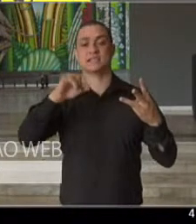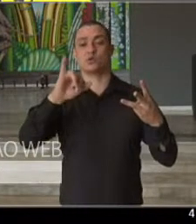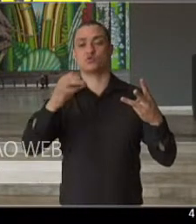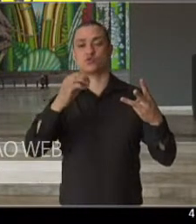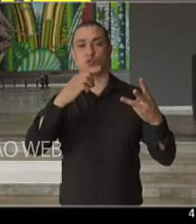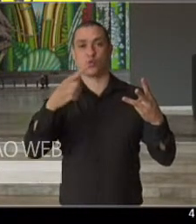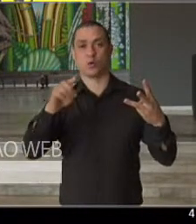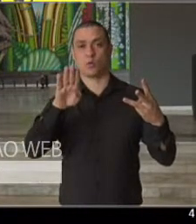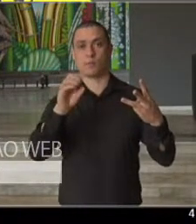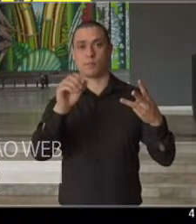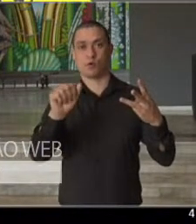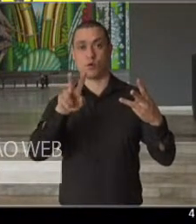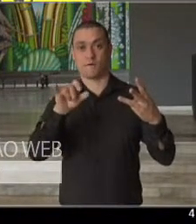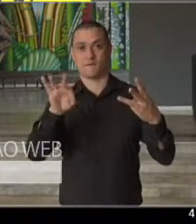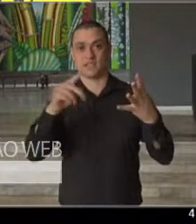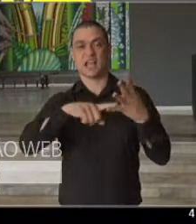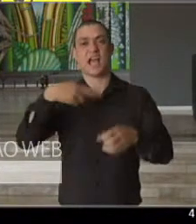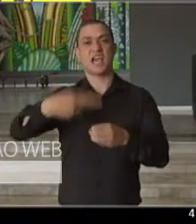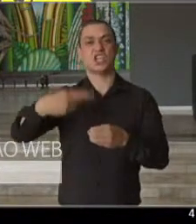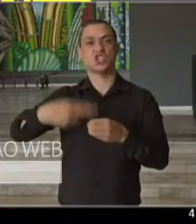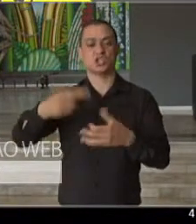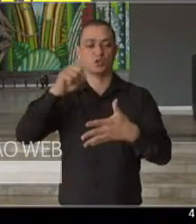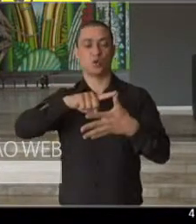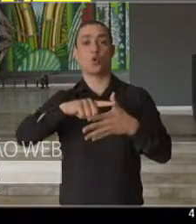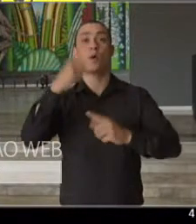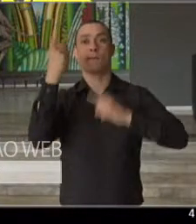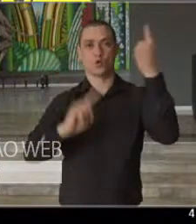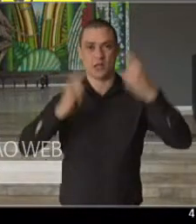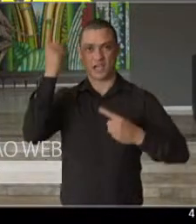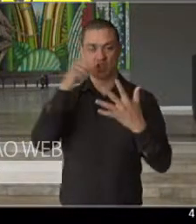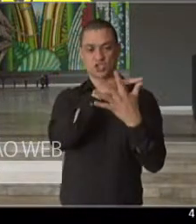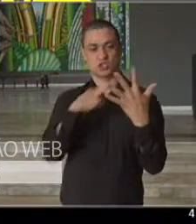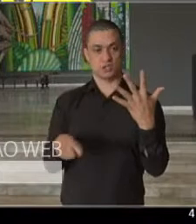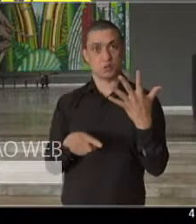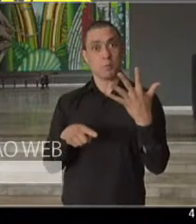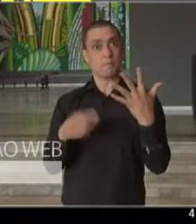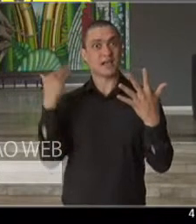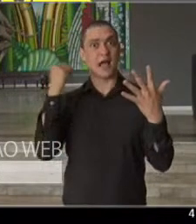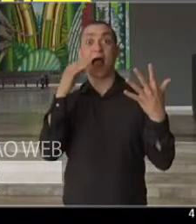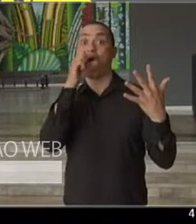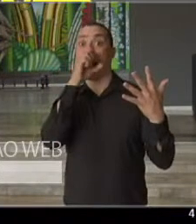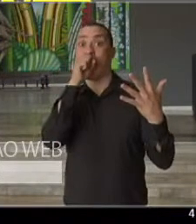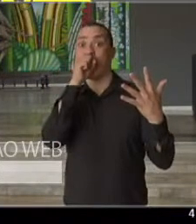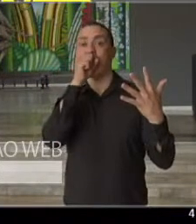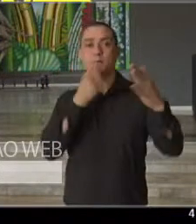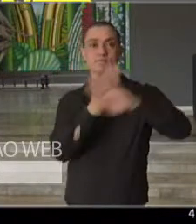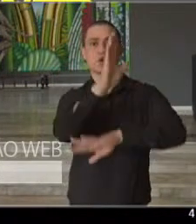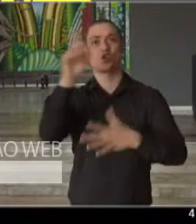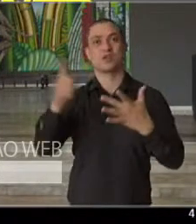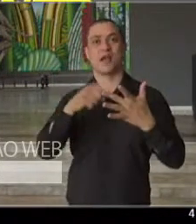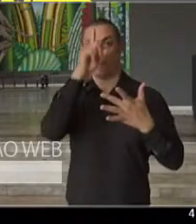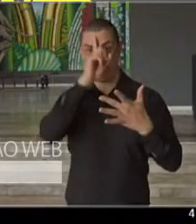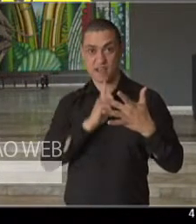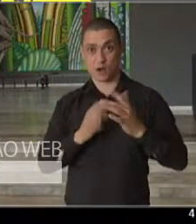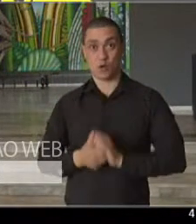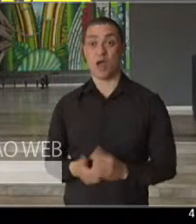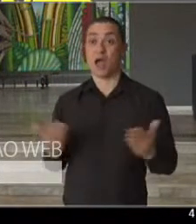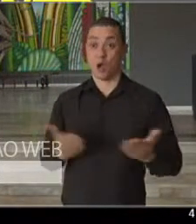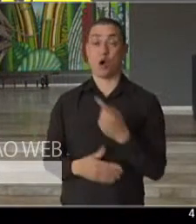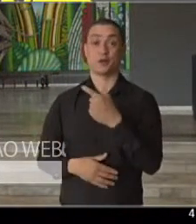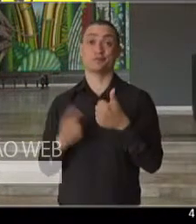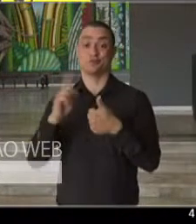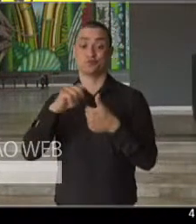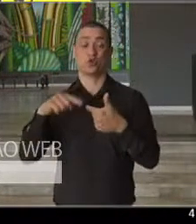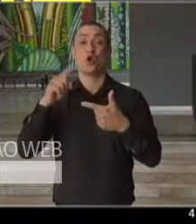Vista, Registro e Presidente Prudente. Então, temos 5 regiões que avançam de fase e temos aqui